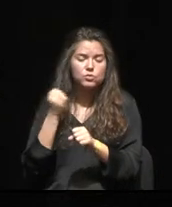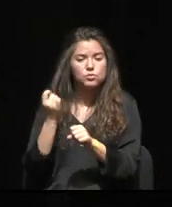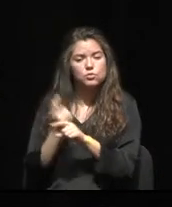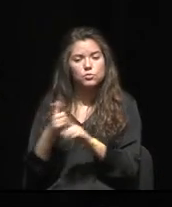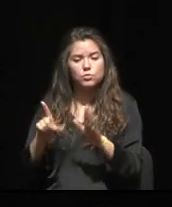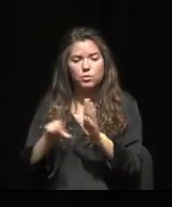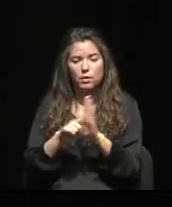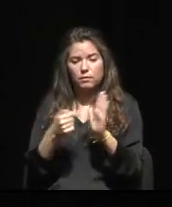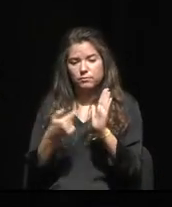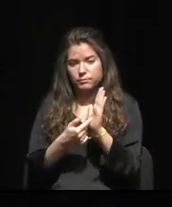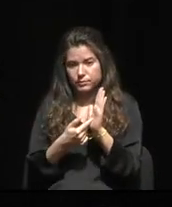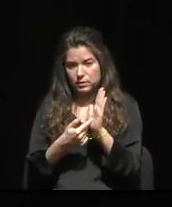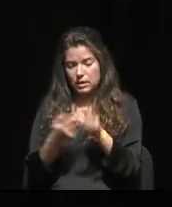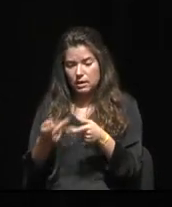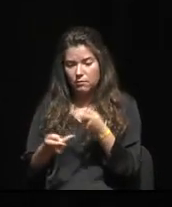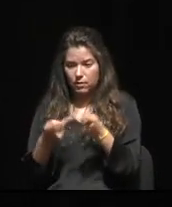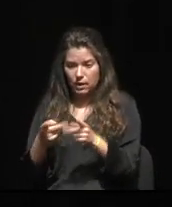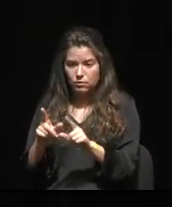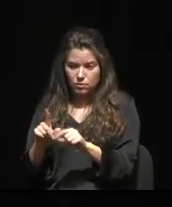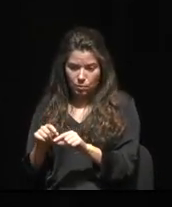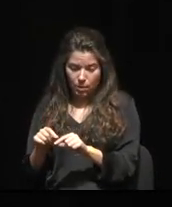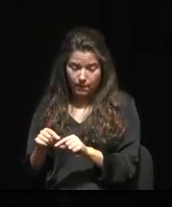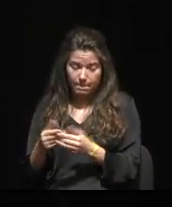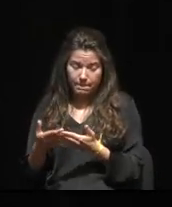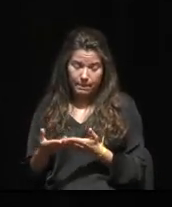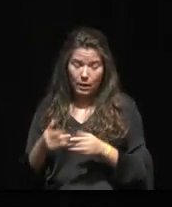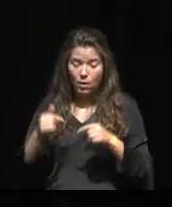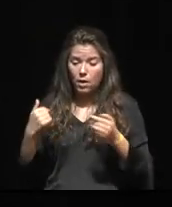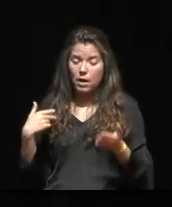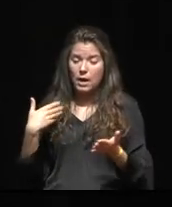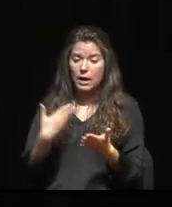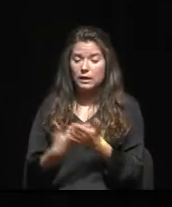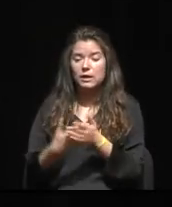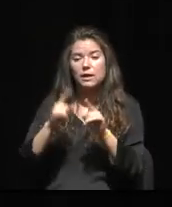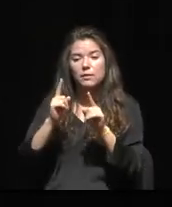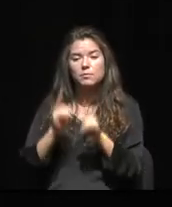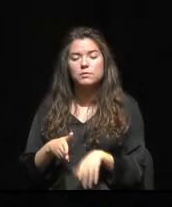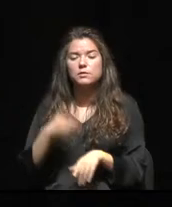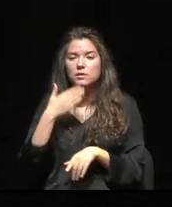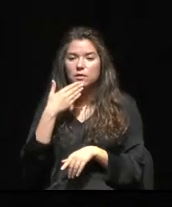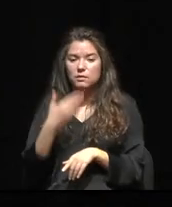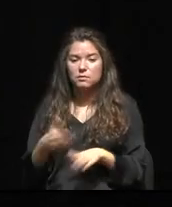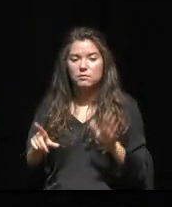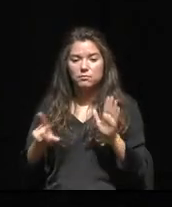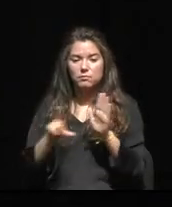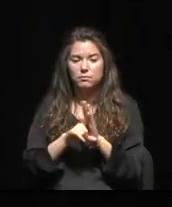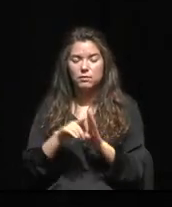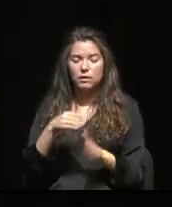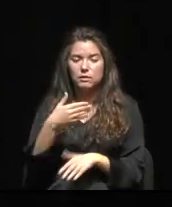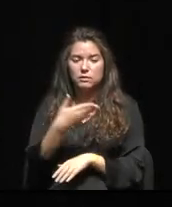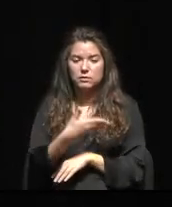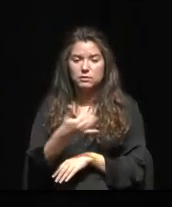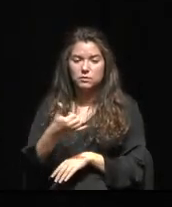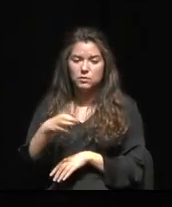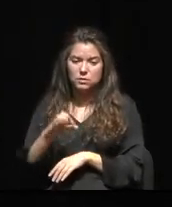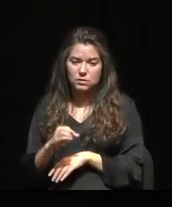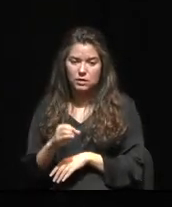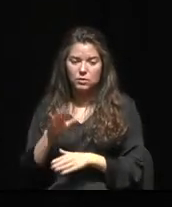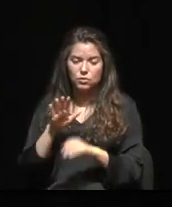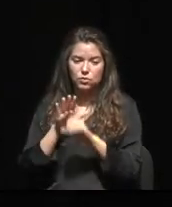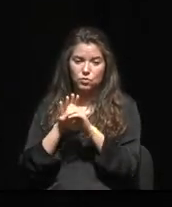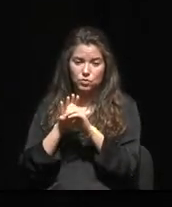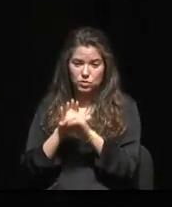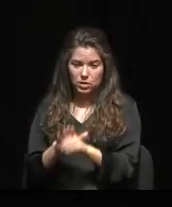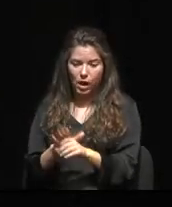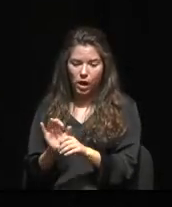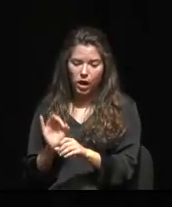por se ministrados e avaliados aqui chegados há que referir que a recomendação número 107/4 do chega